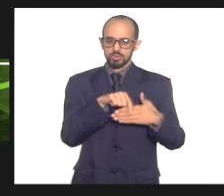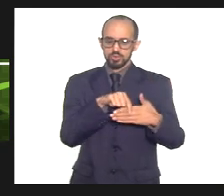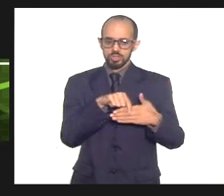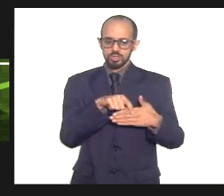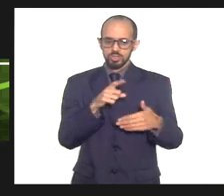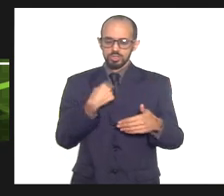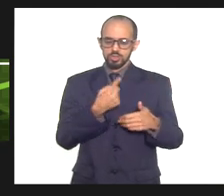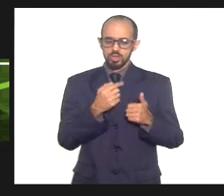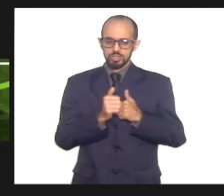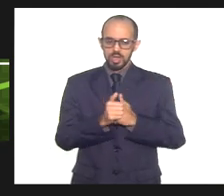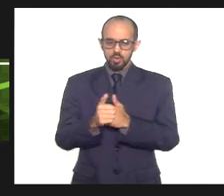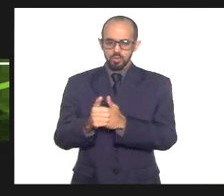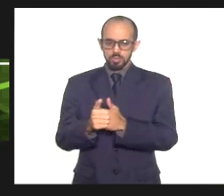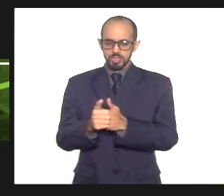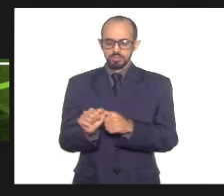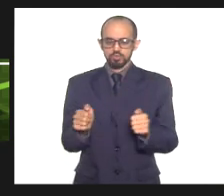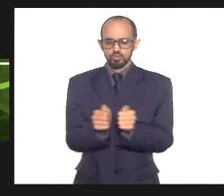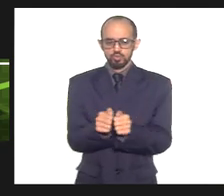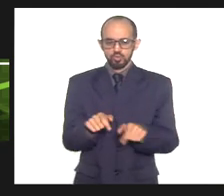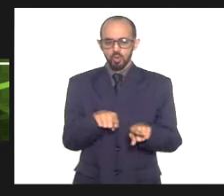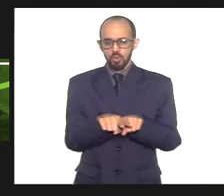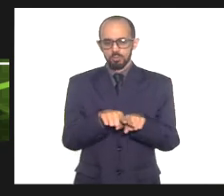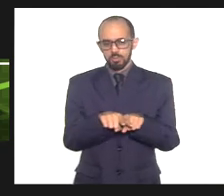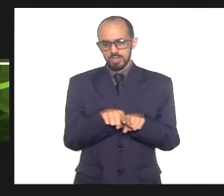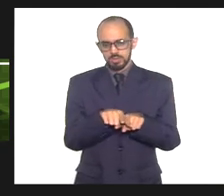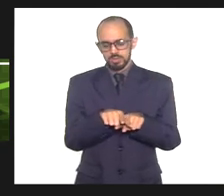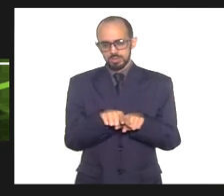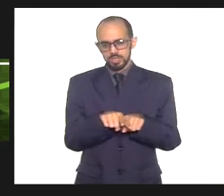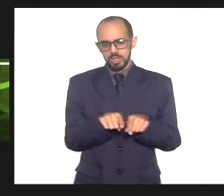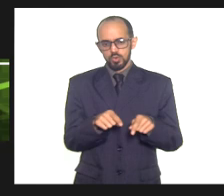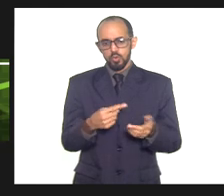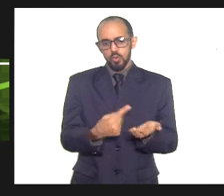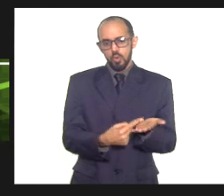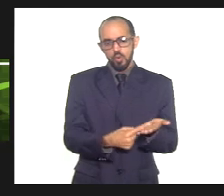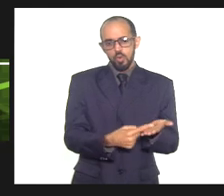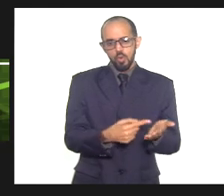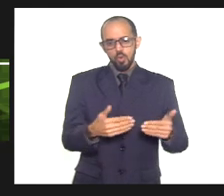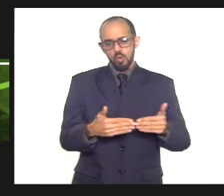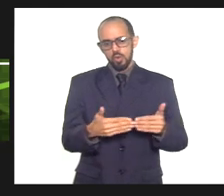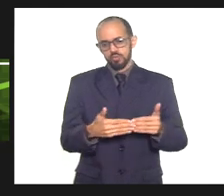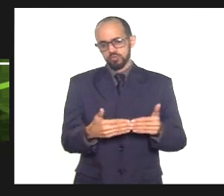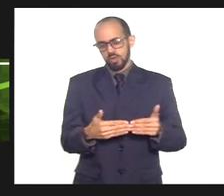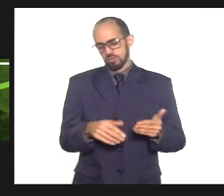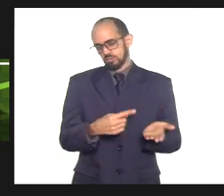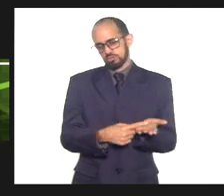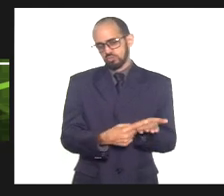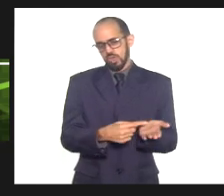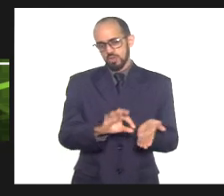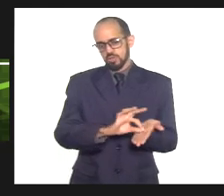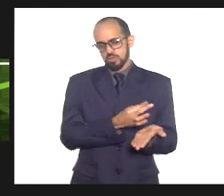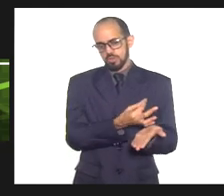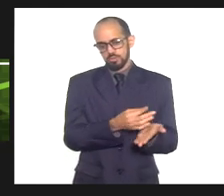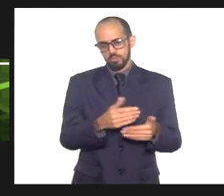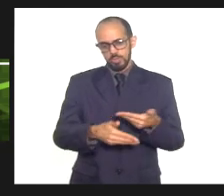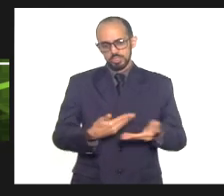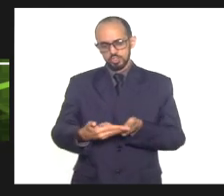as informações com parceiro mediante o acordo de cooperação, o acordo de operação compartilhada.